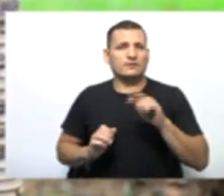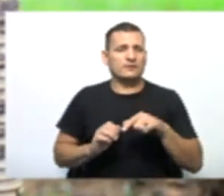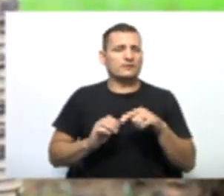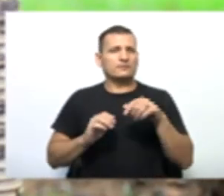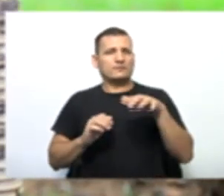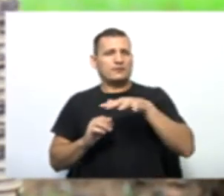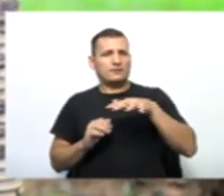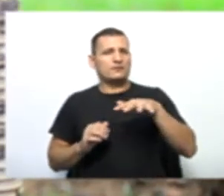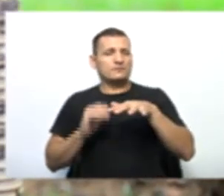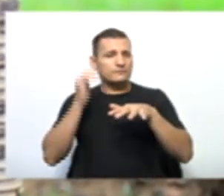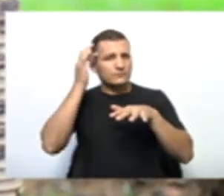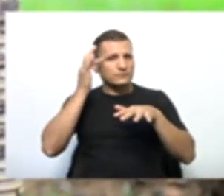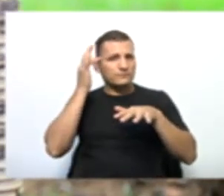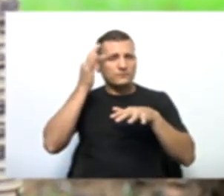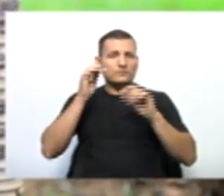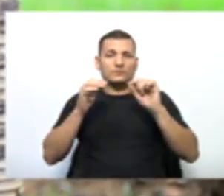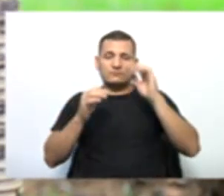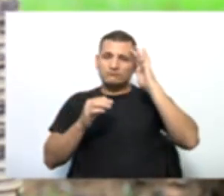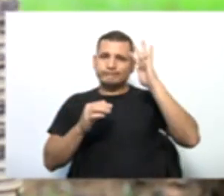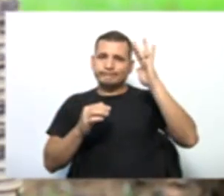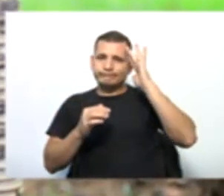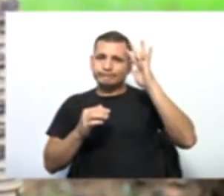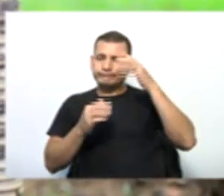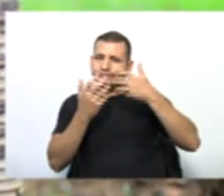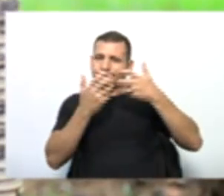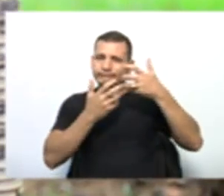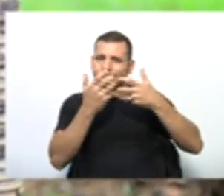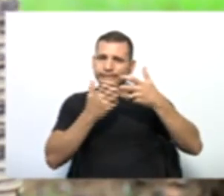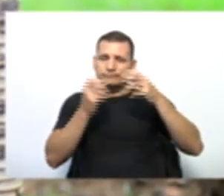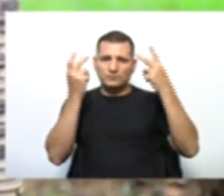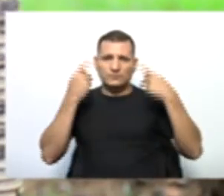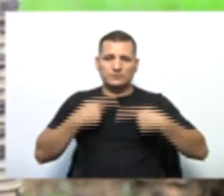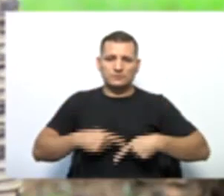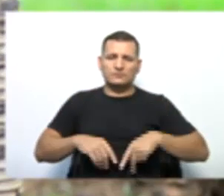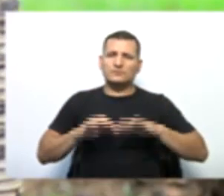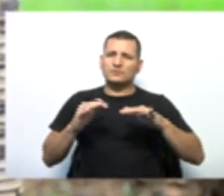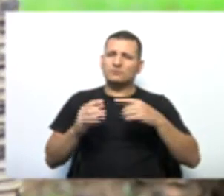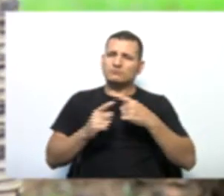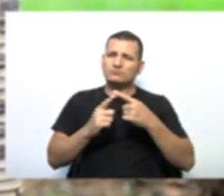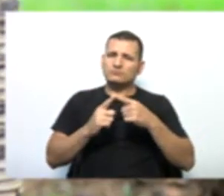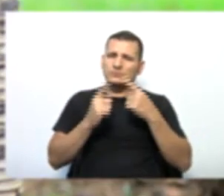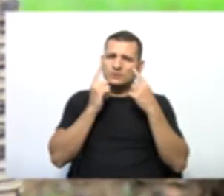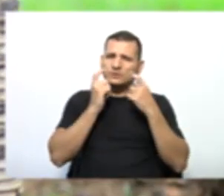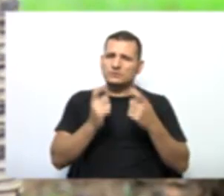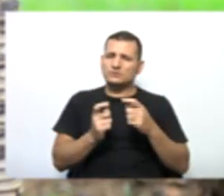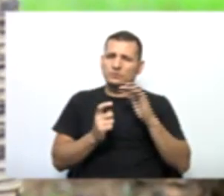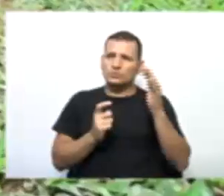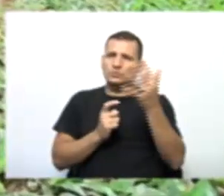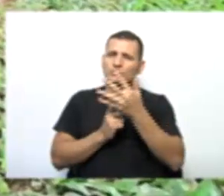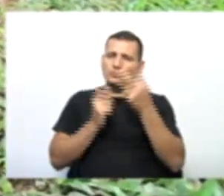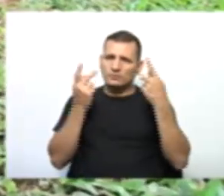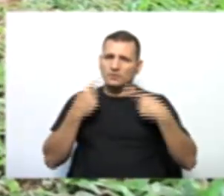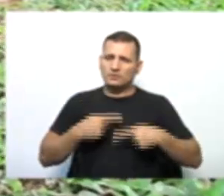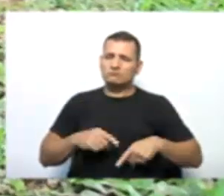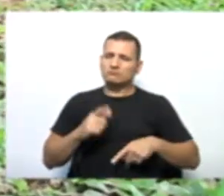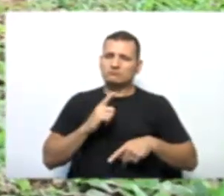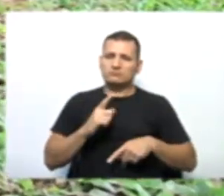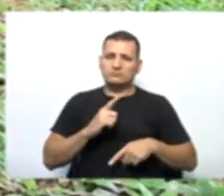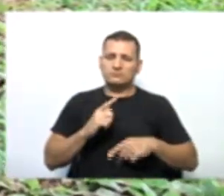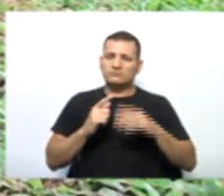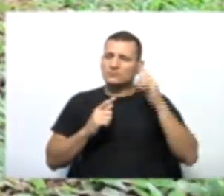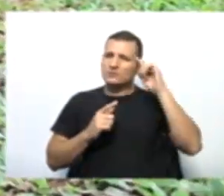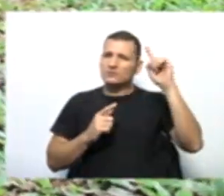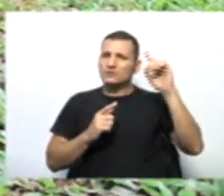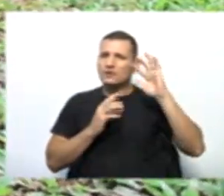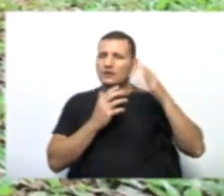que reflete sobre o ser humano. Então, por que não seria interessante para todo mundo? Todo ser humano se interessa por isso. Refletir sobre o que